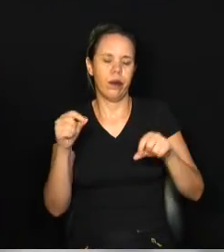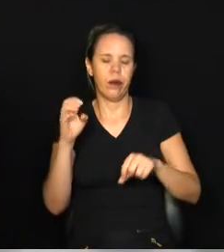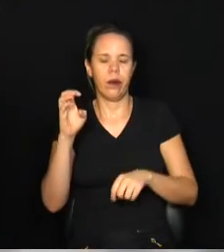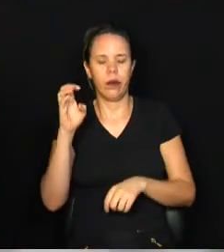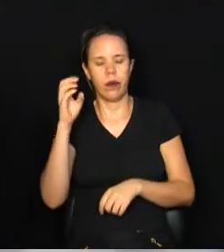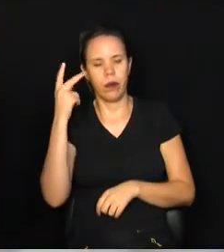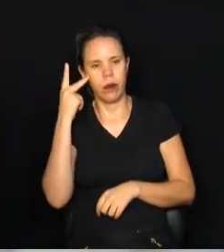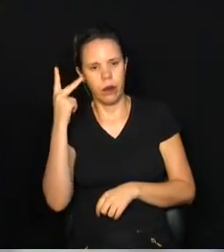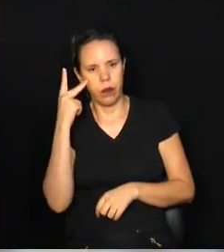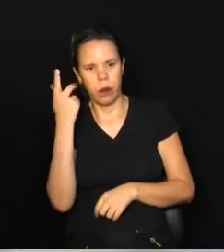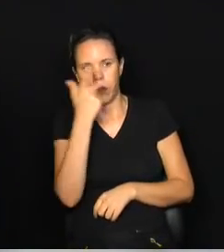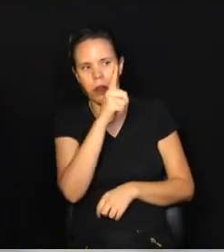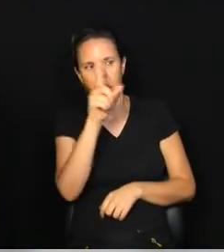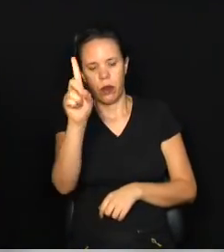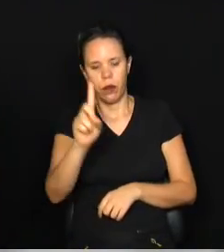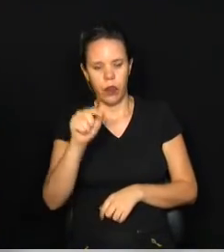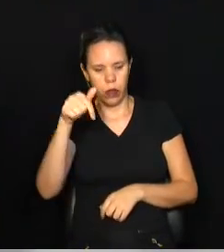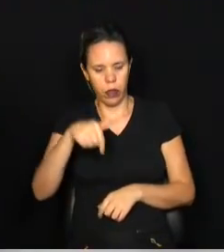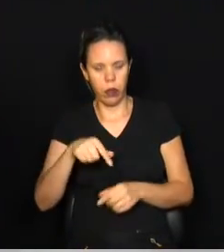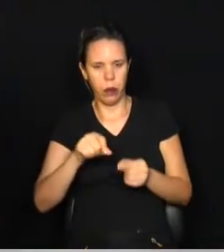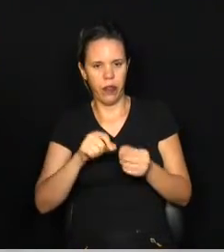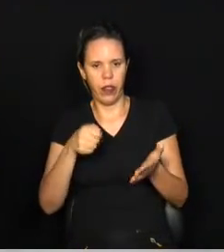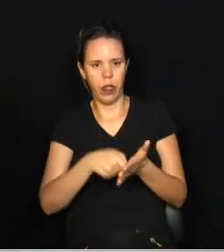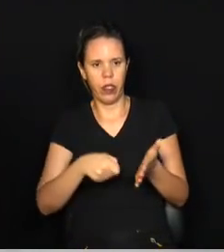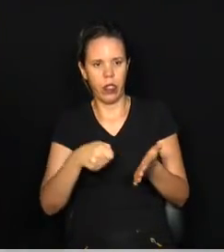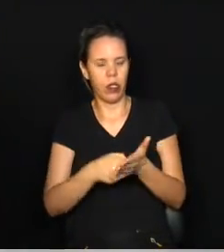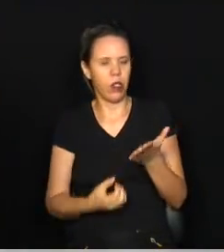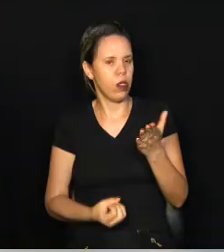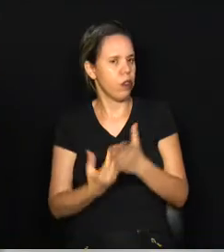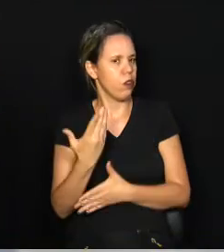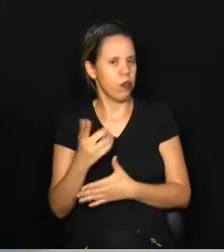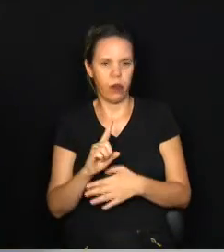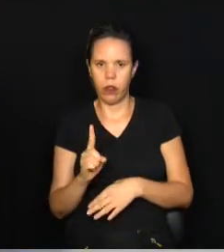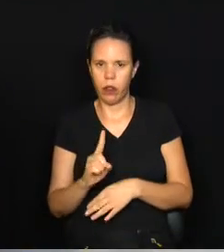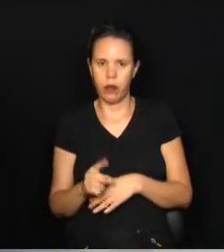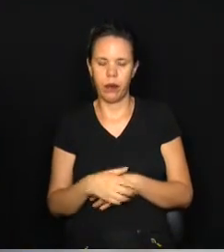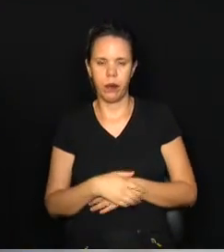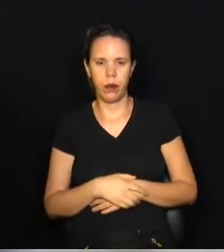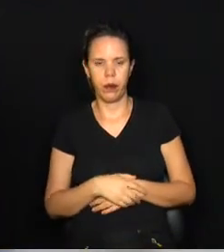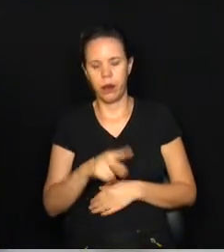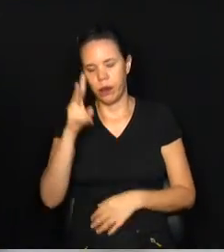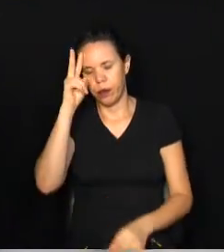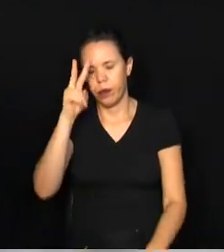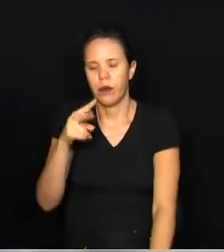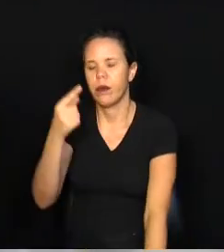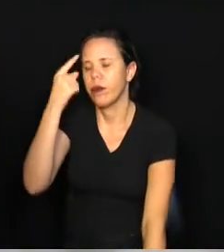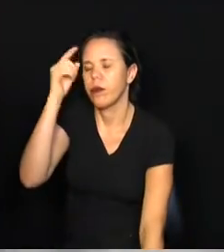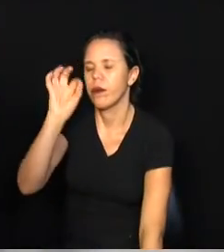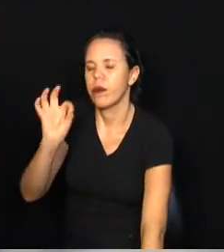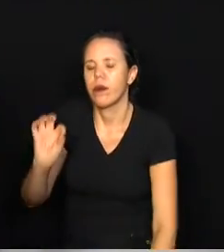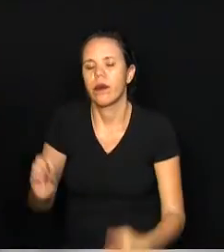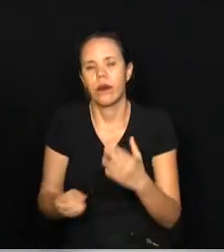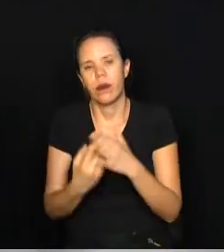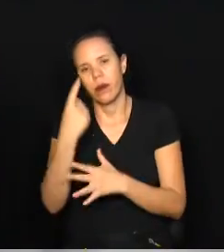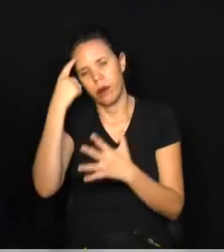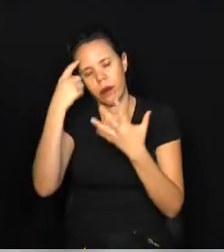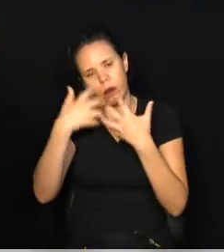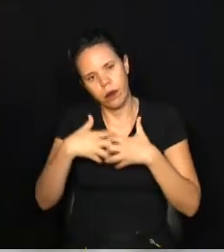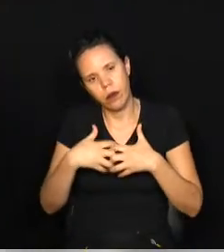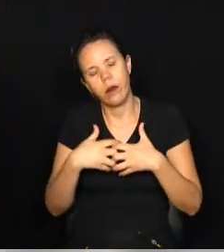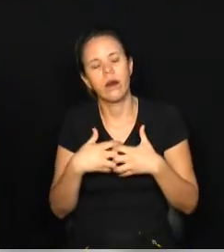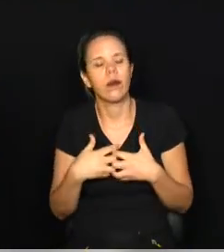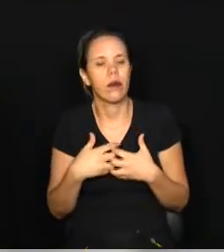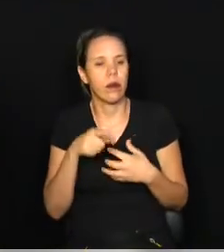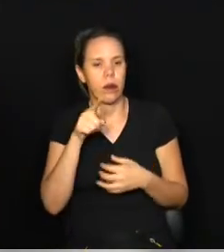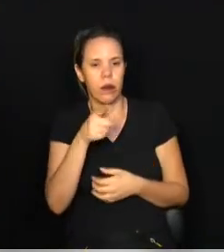de não sei de onde, vinha aqui para trazer ajuda, isso não vai acontecer. Lembrando que as ideias nascem na cabeça. E se o